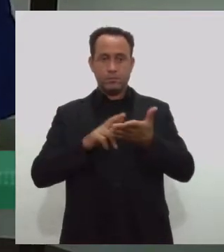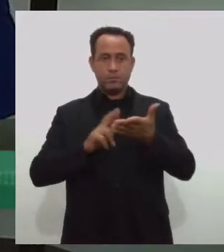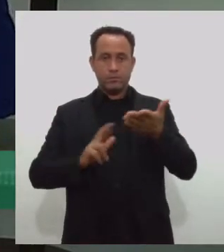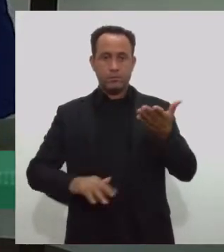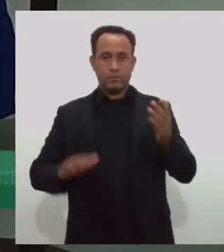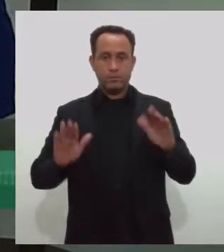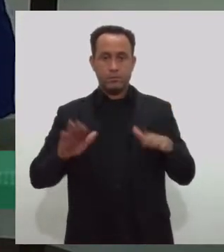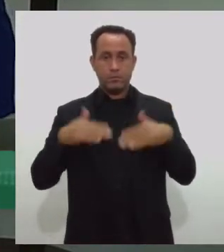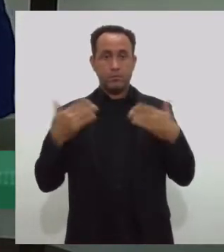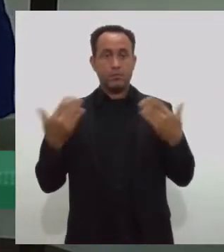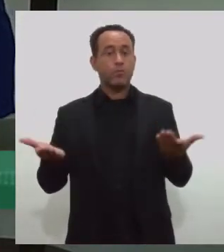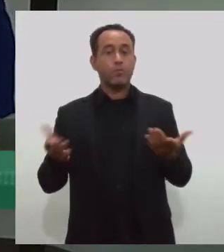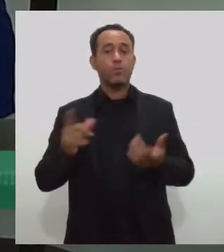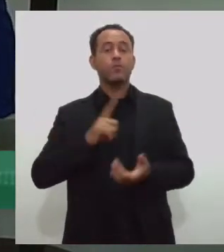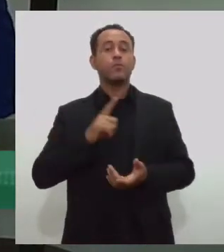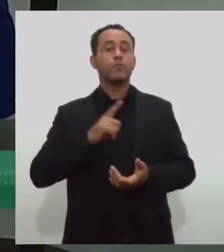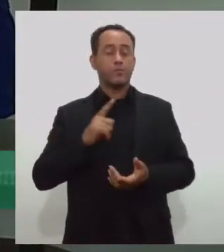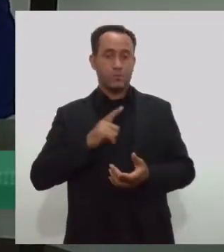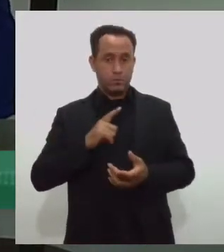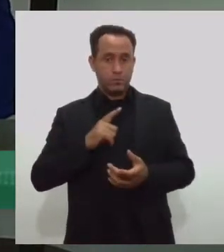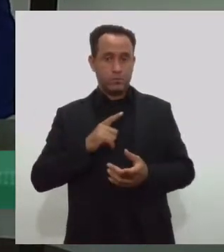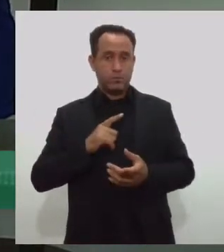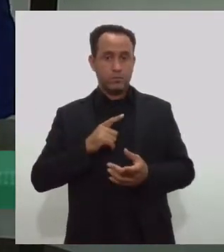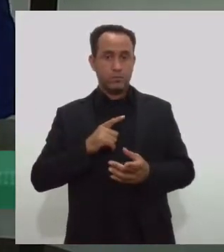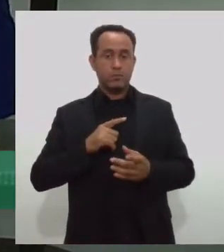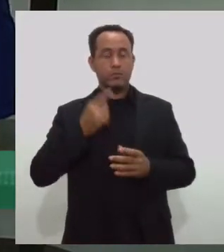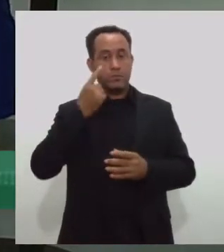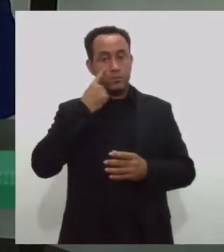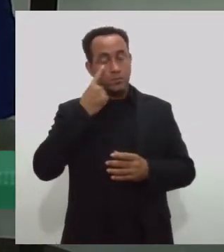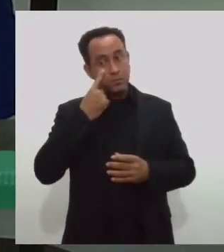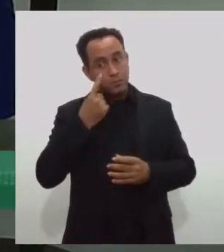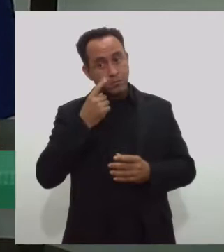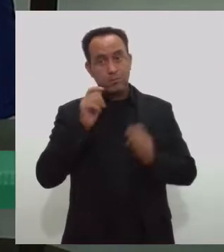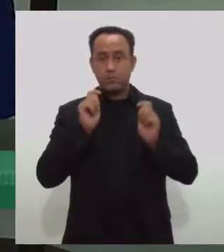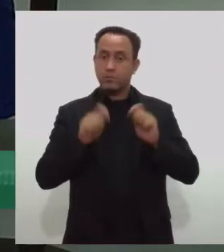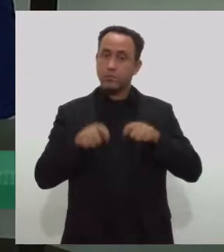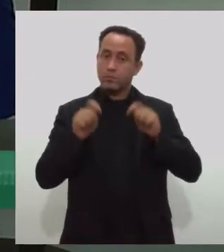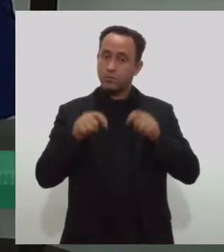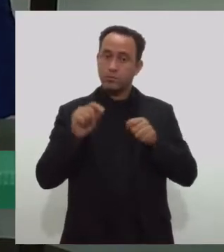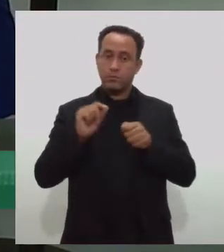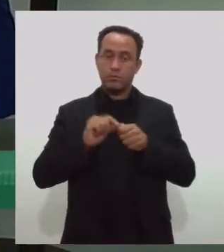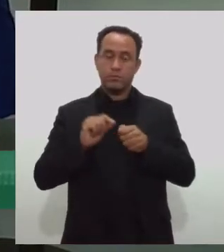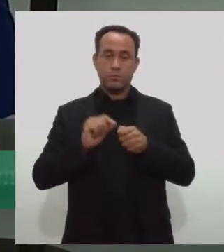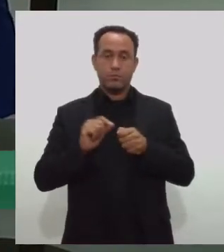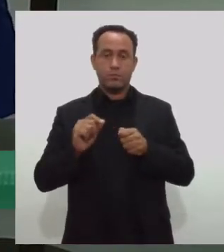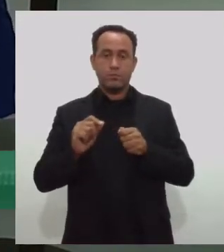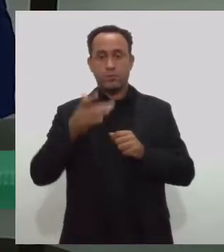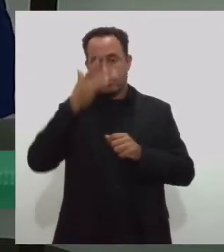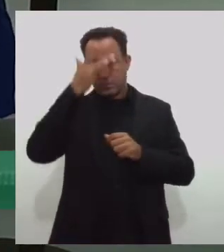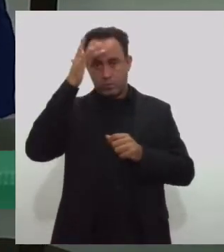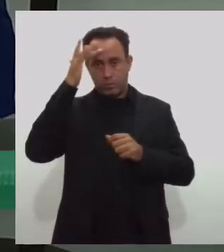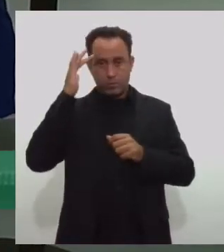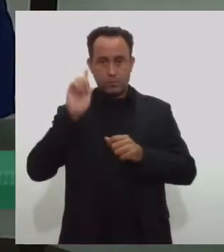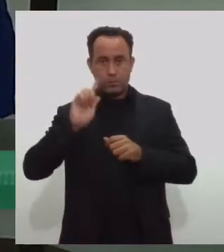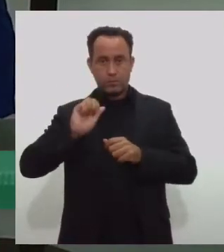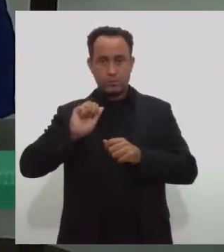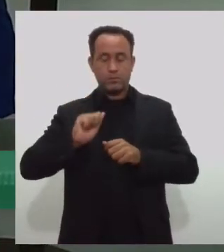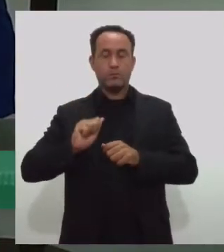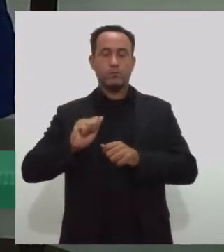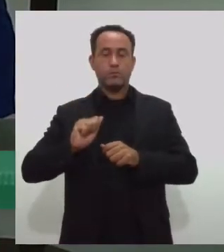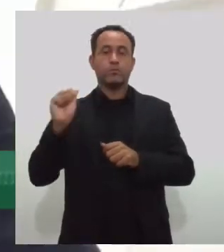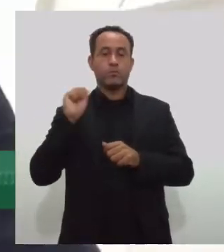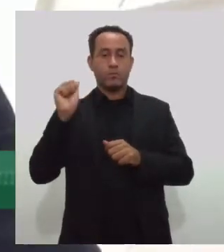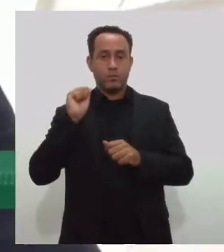o que é que nós temos? Nós temos a previsão, a possibilidade de o agente, de alguém ser